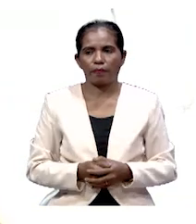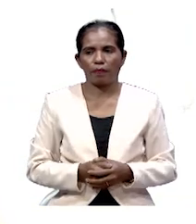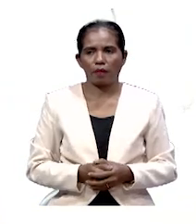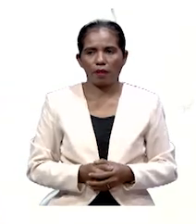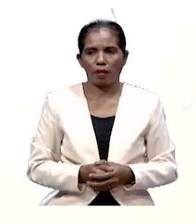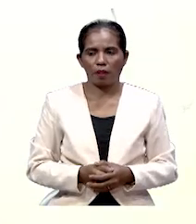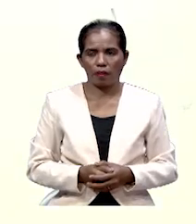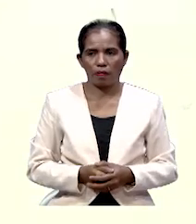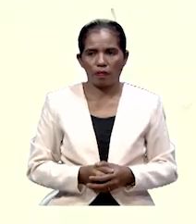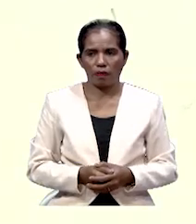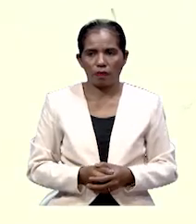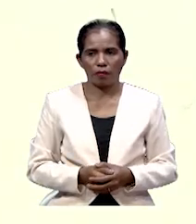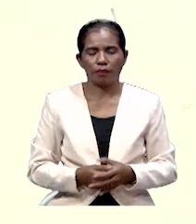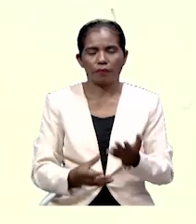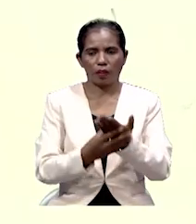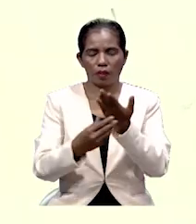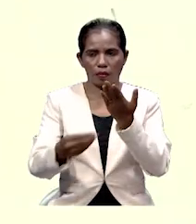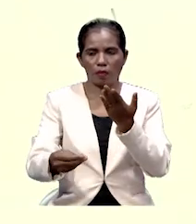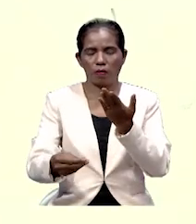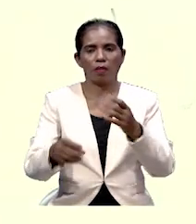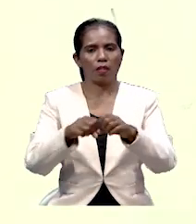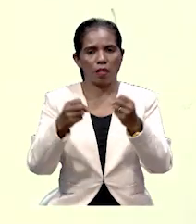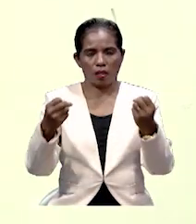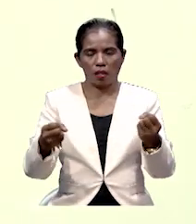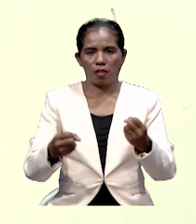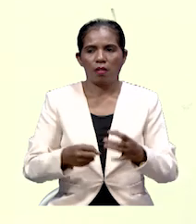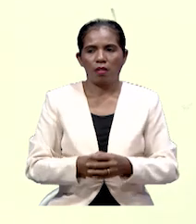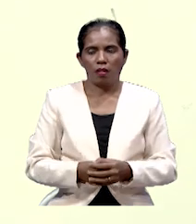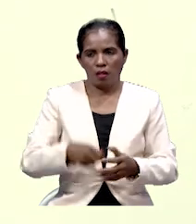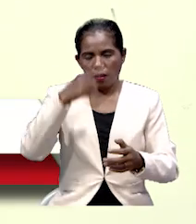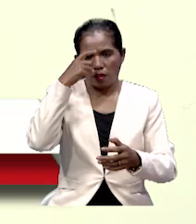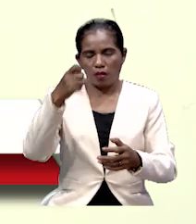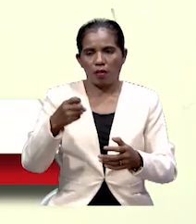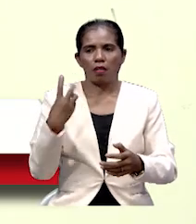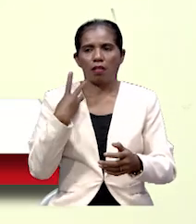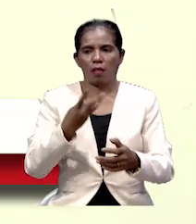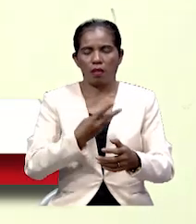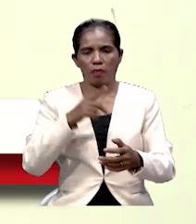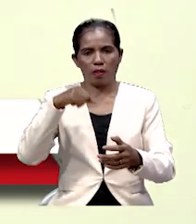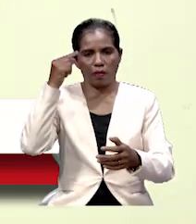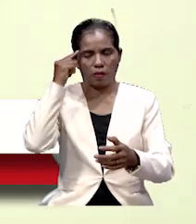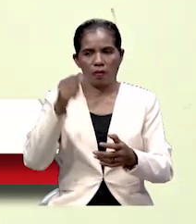atu prim bilhete de identidade avaria. Tanema ka dala roma ame governo